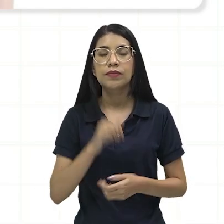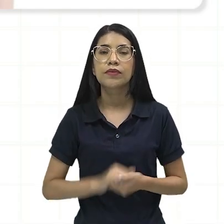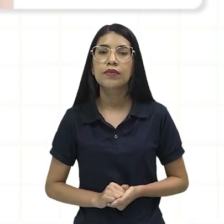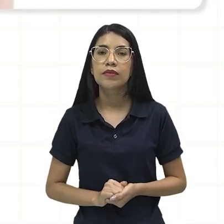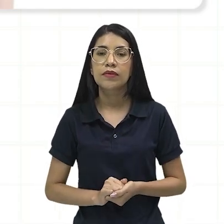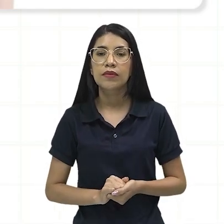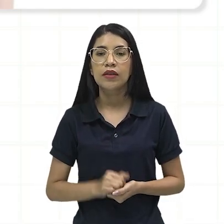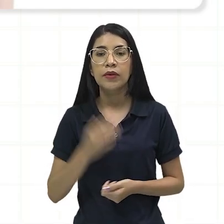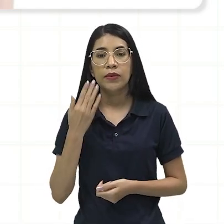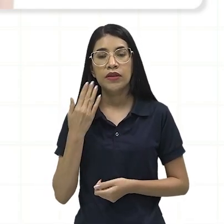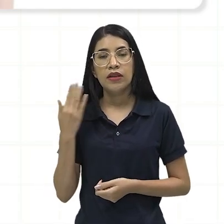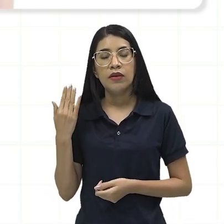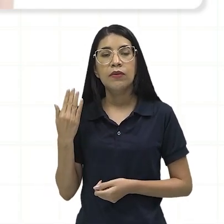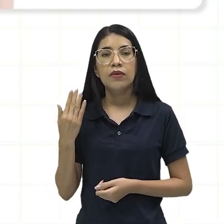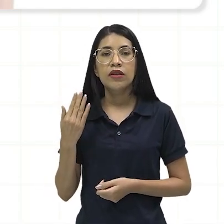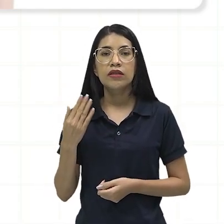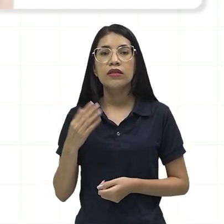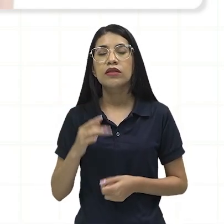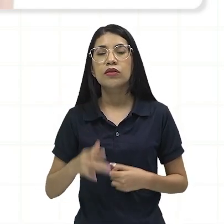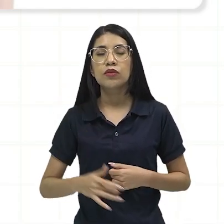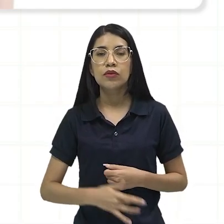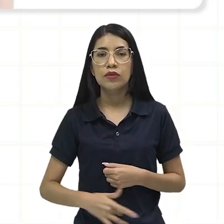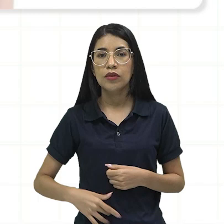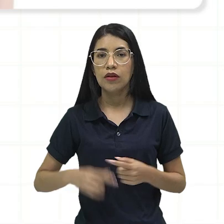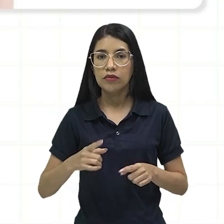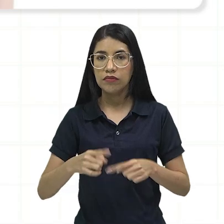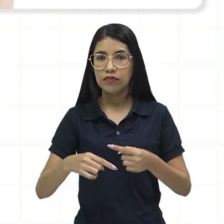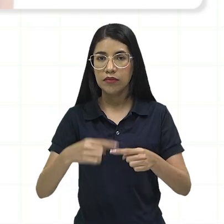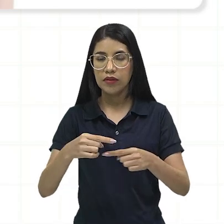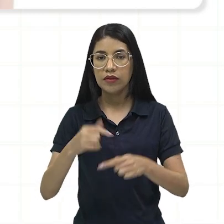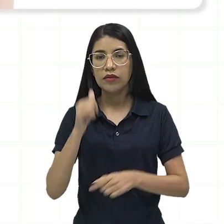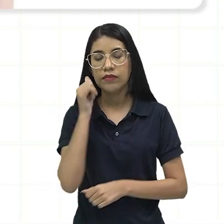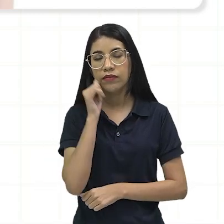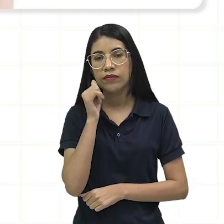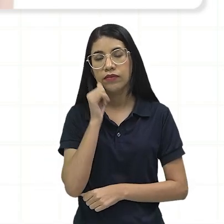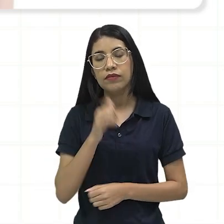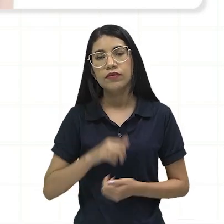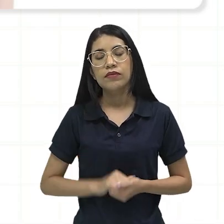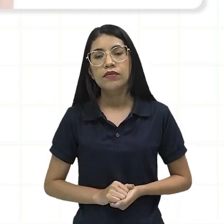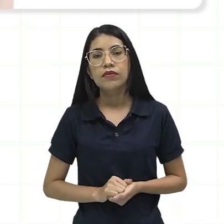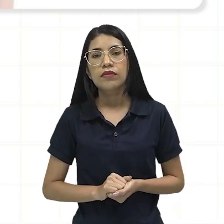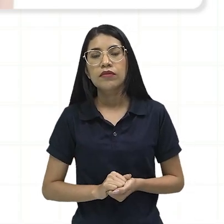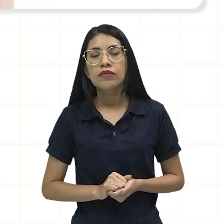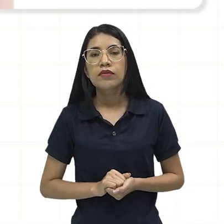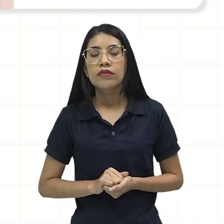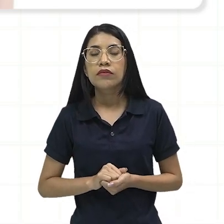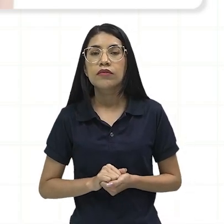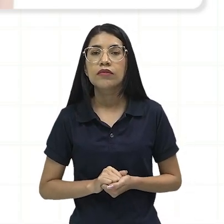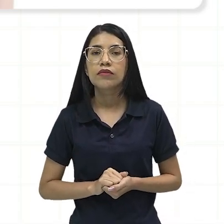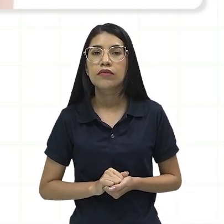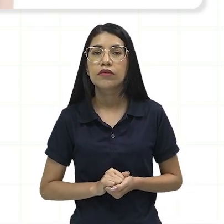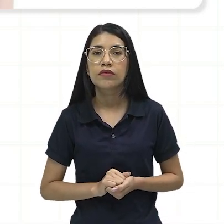são esses aí os órgãos reprodutivos femininos. E